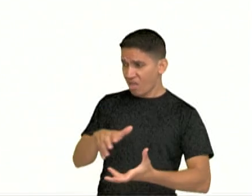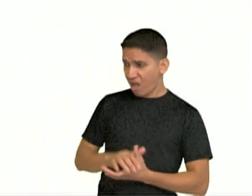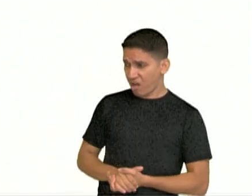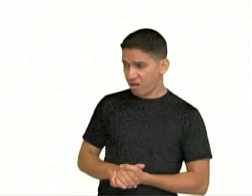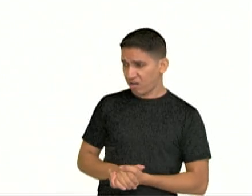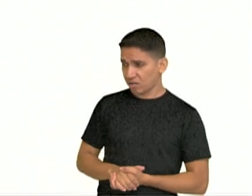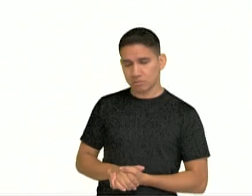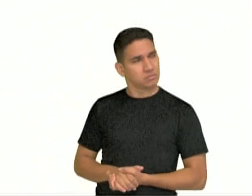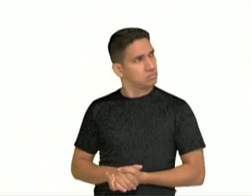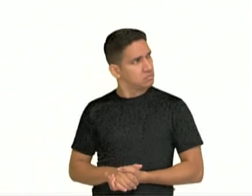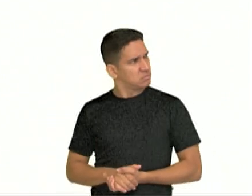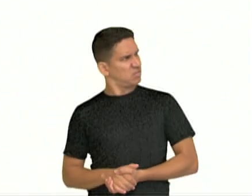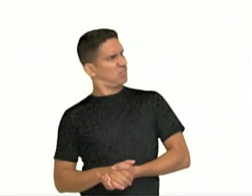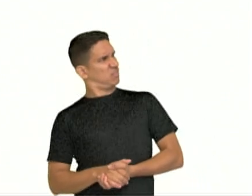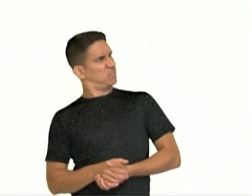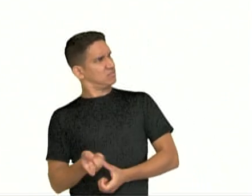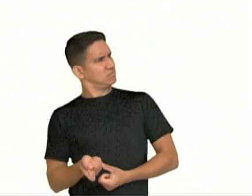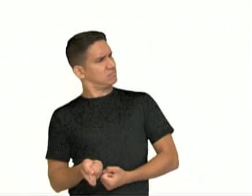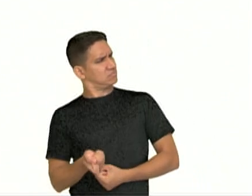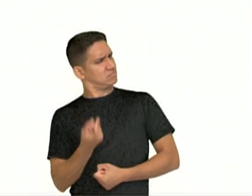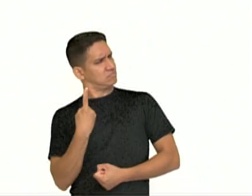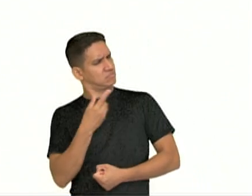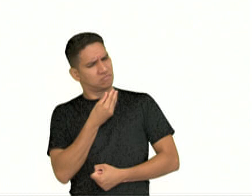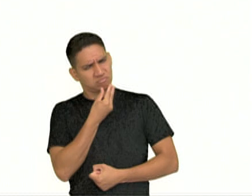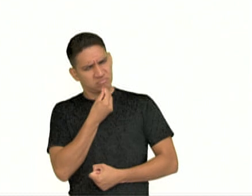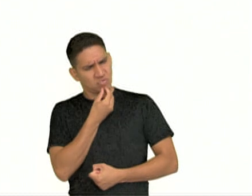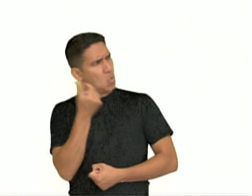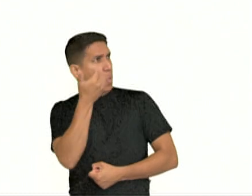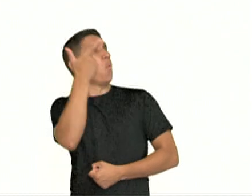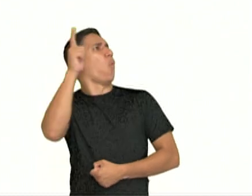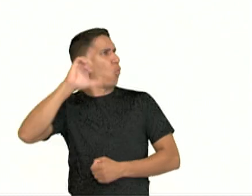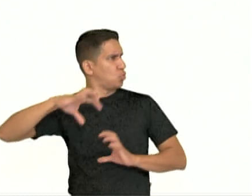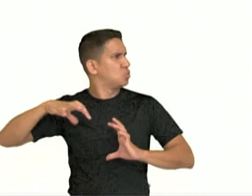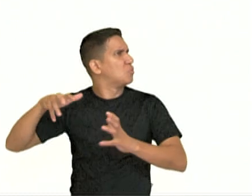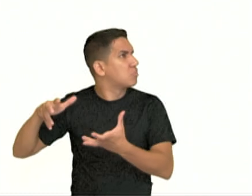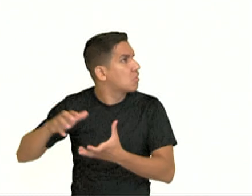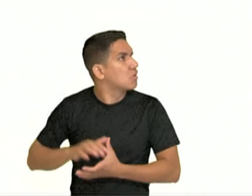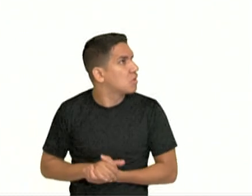A raposa pareceu intrigada. Num outro planeta?